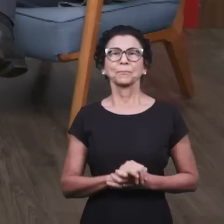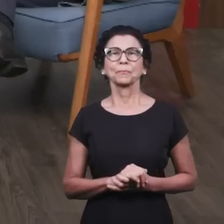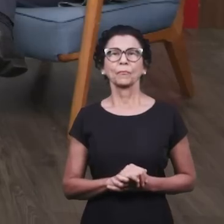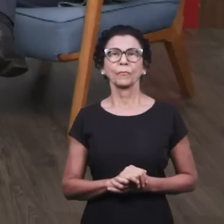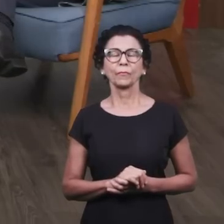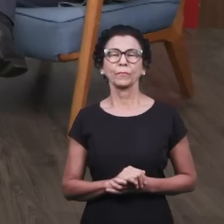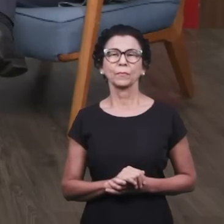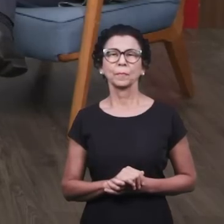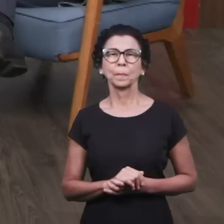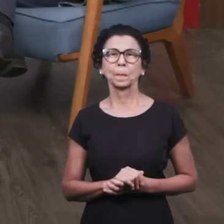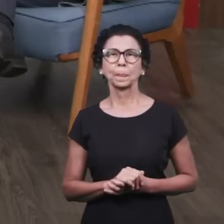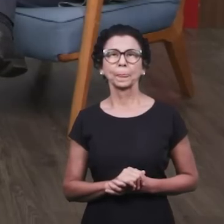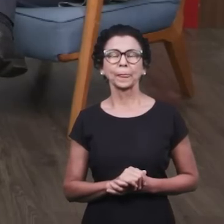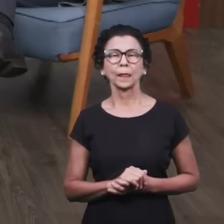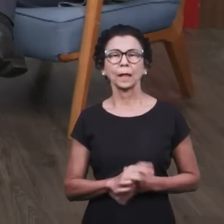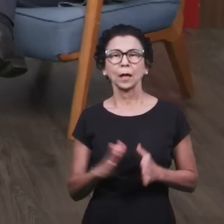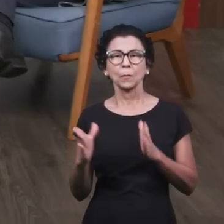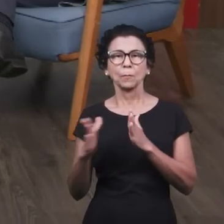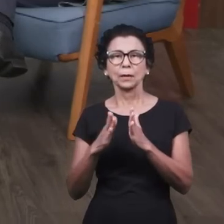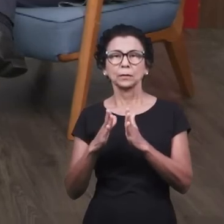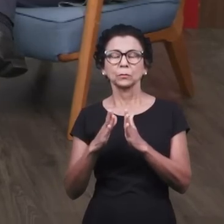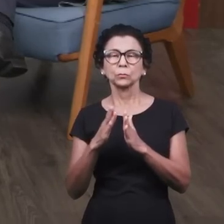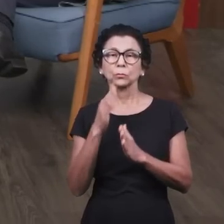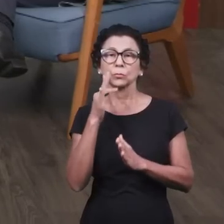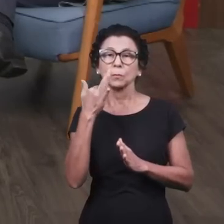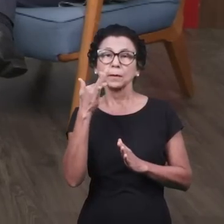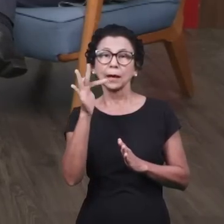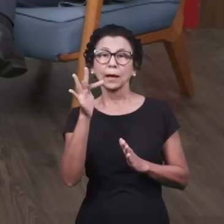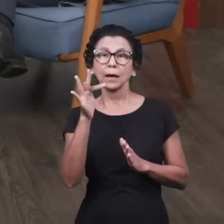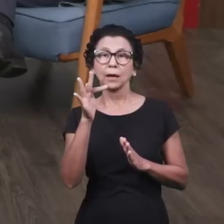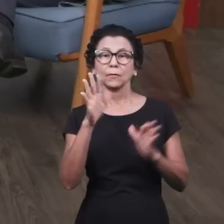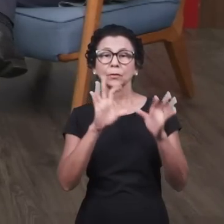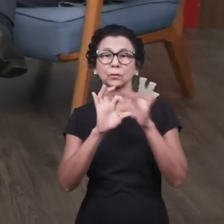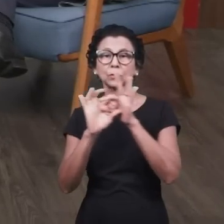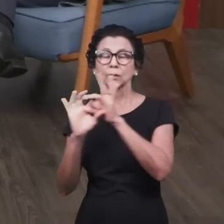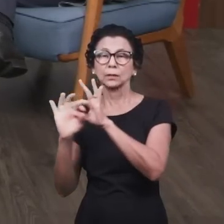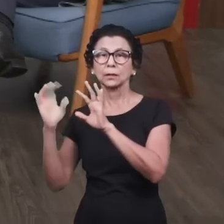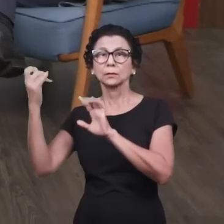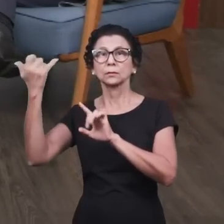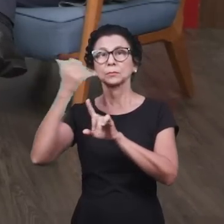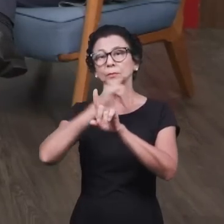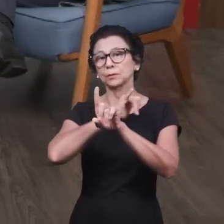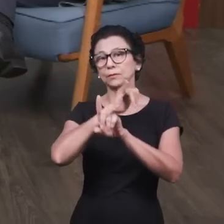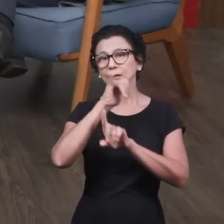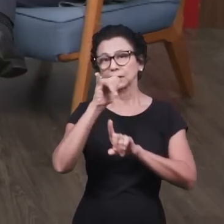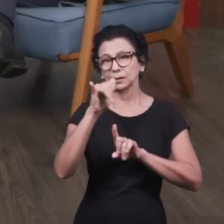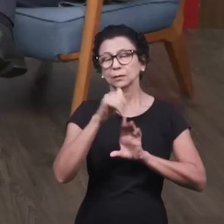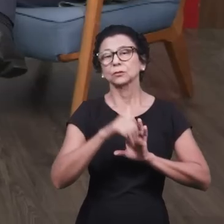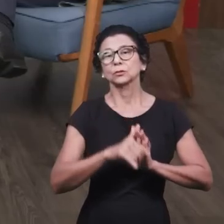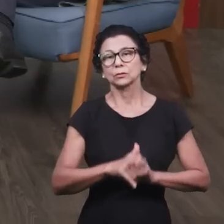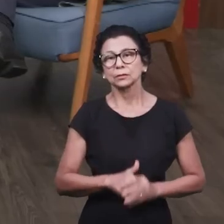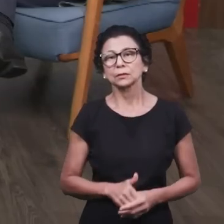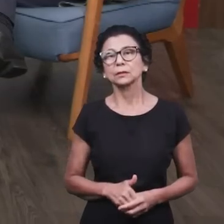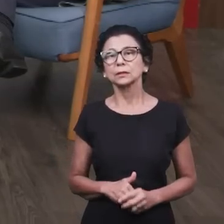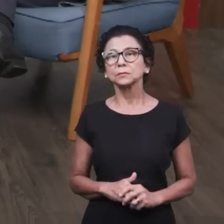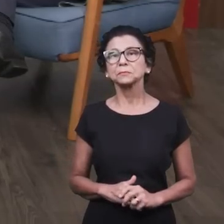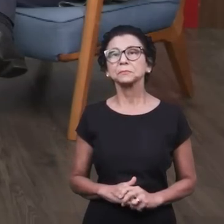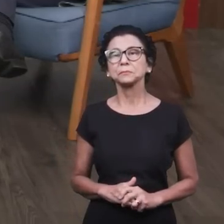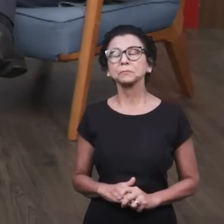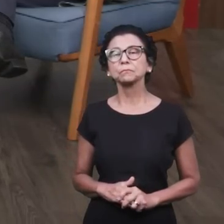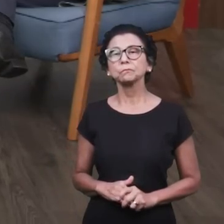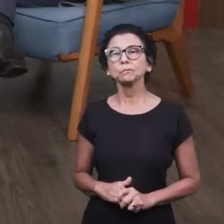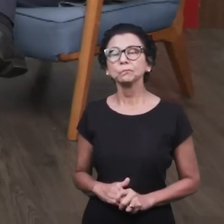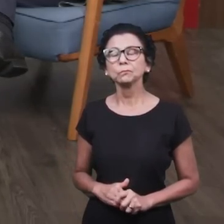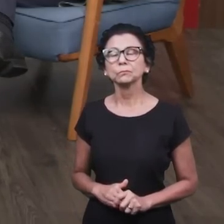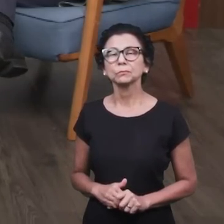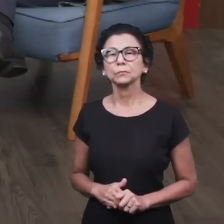o contexto profético do tempo do breve. Há uma abordagem que tem sido